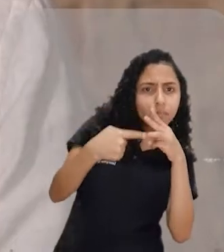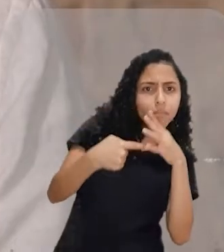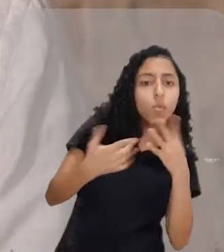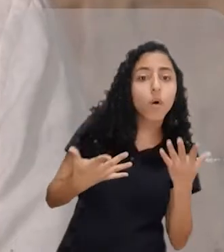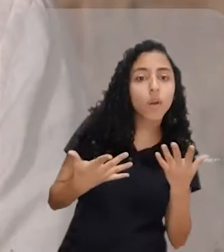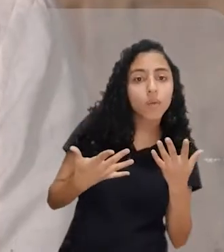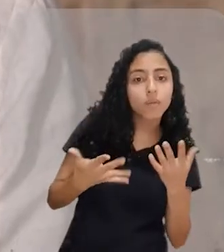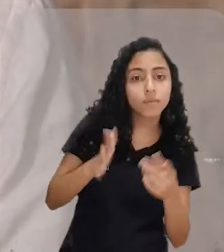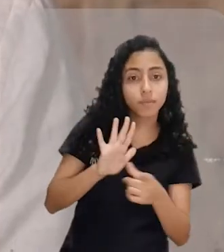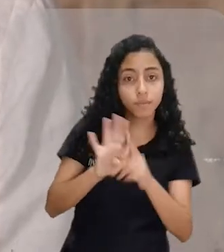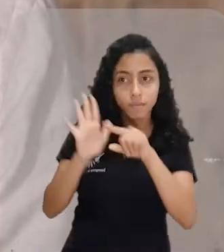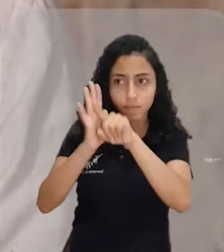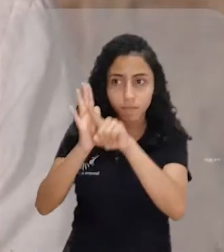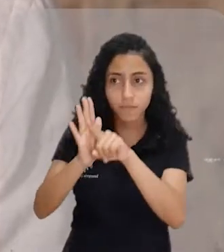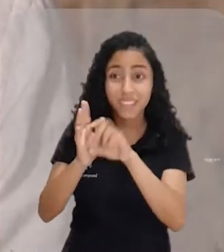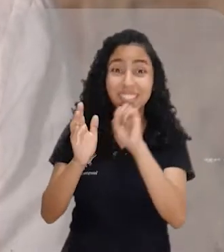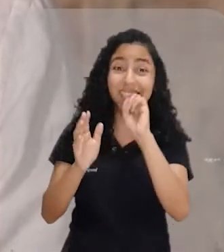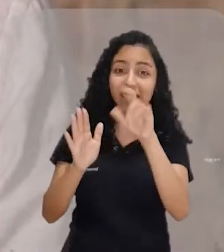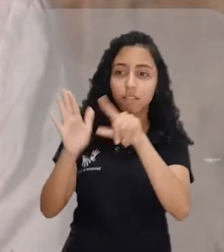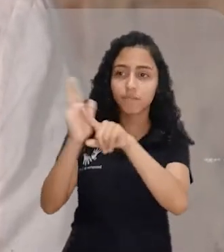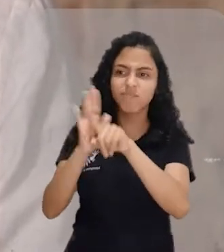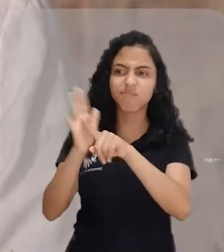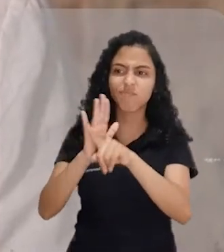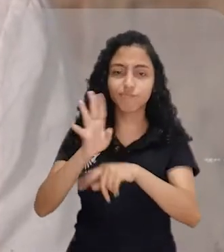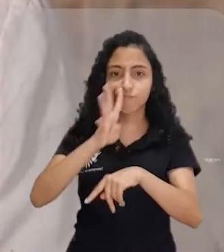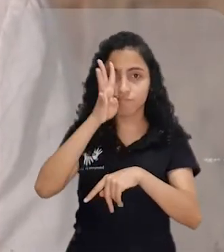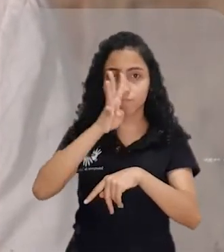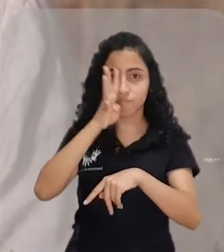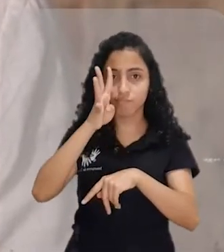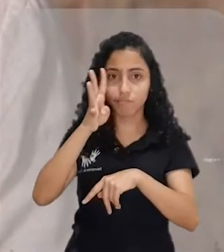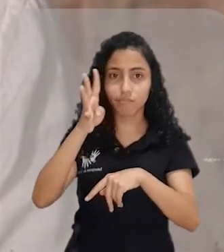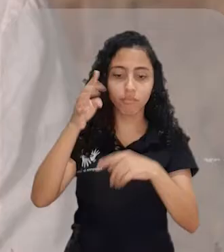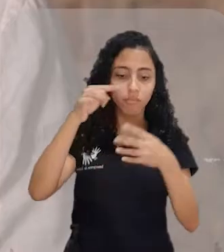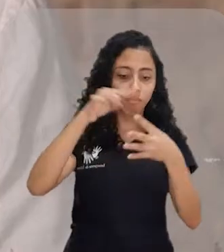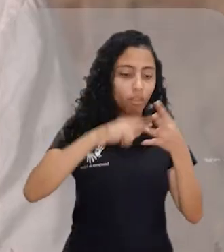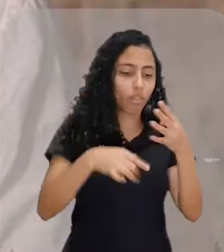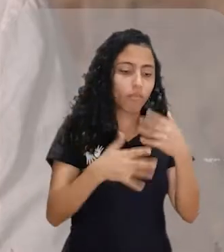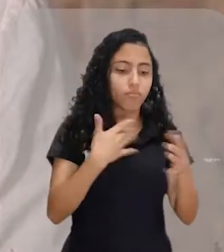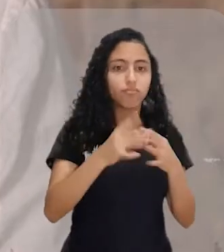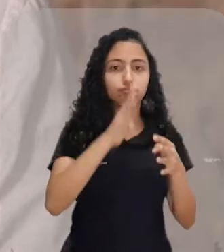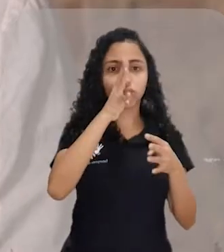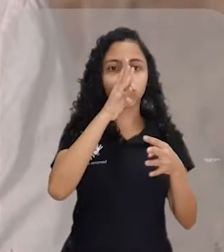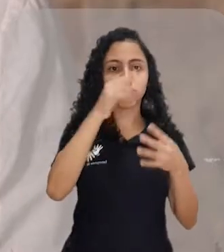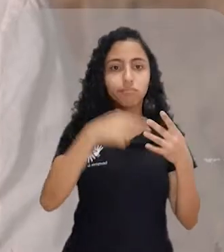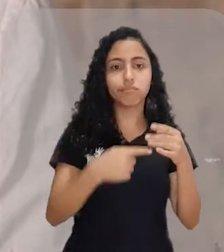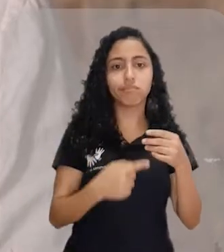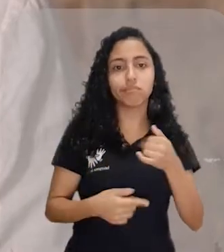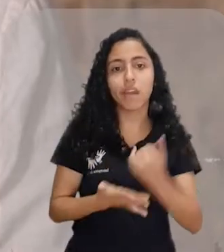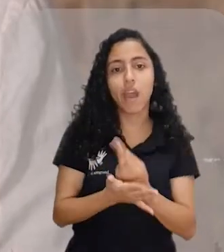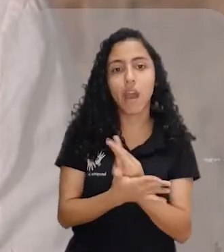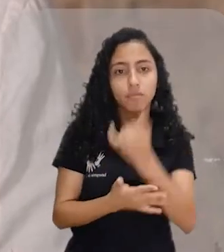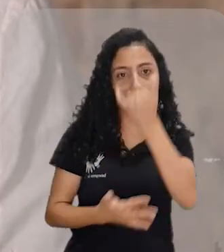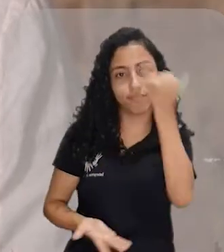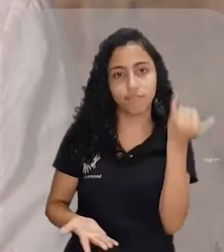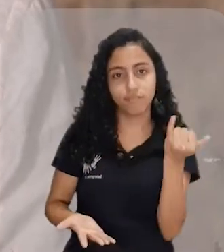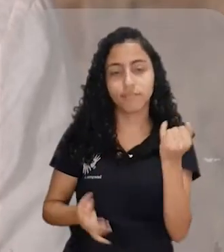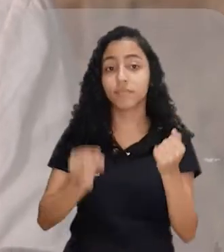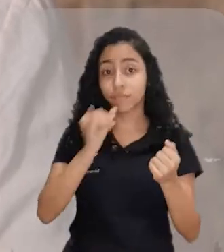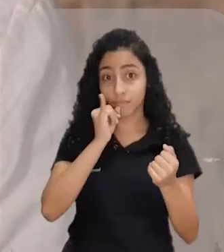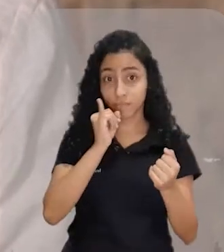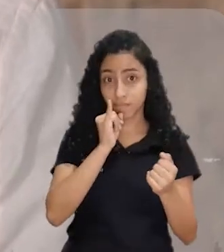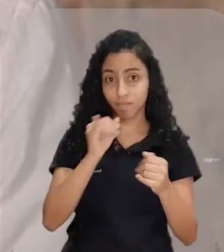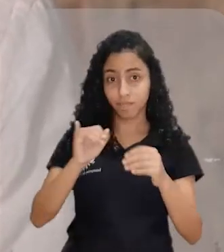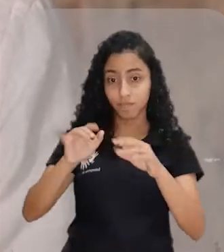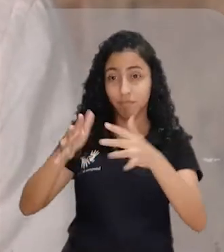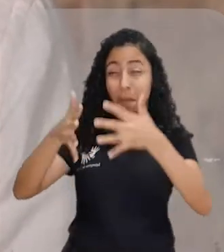mais adequada. Então, se eu faço um diagnóstico ruim, certamente eu vou escolher a técnica de forma inadequada. Então,